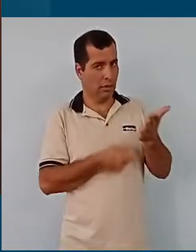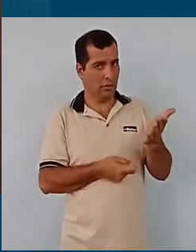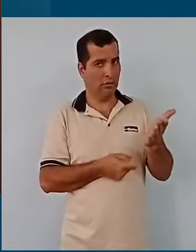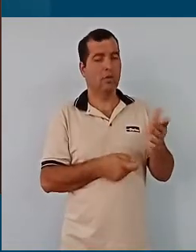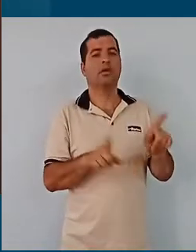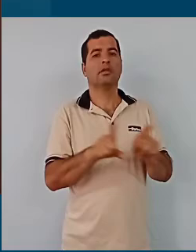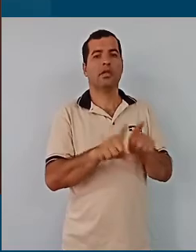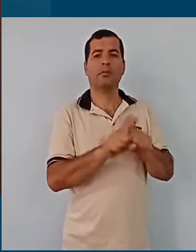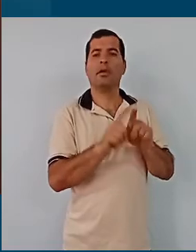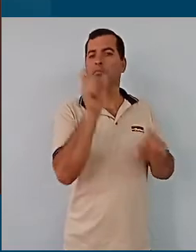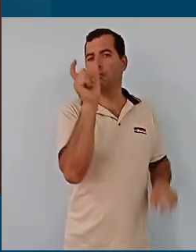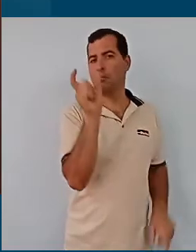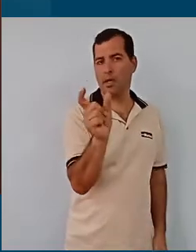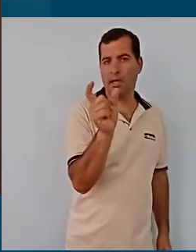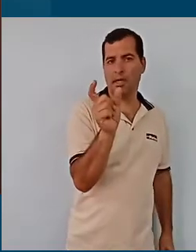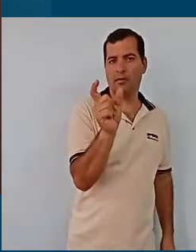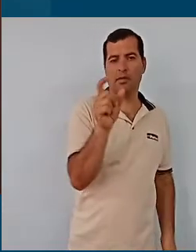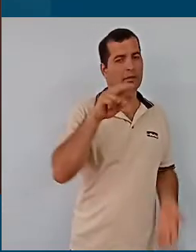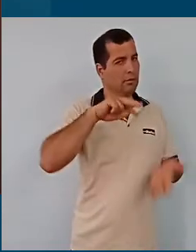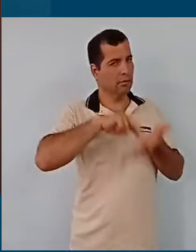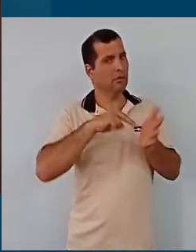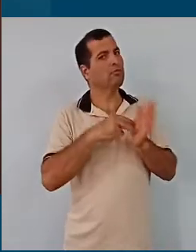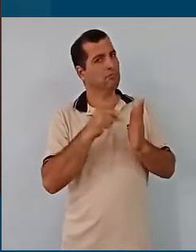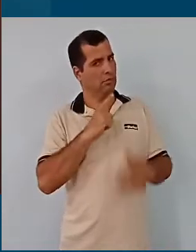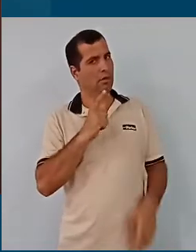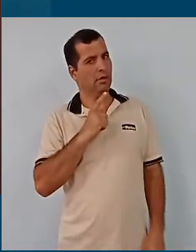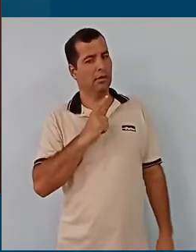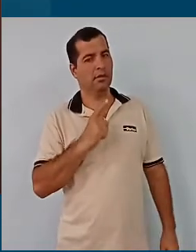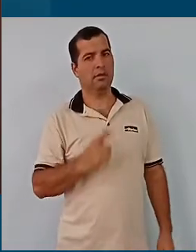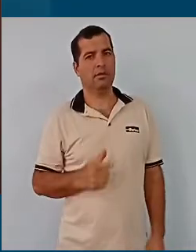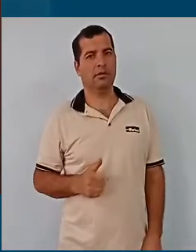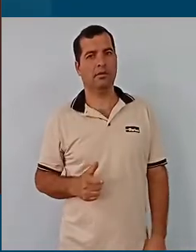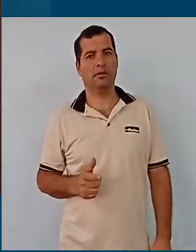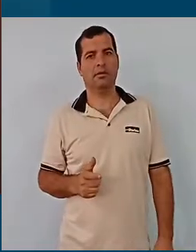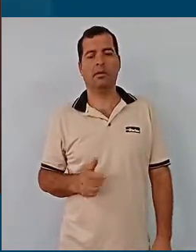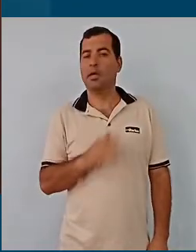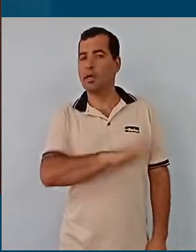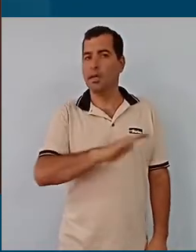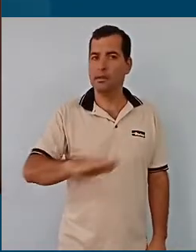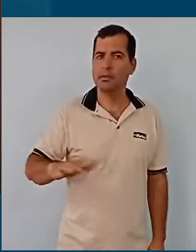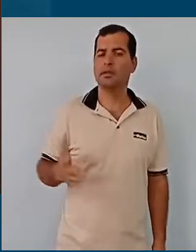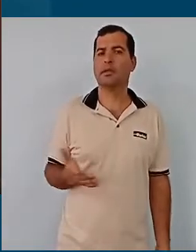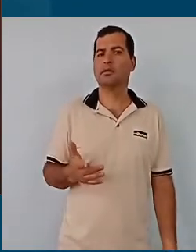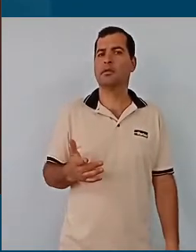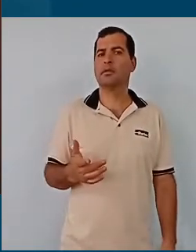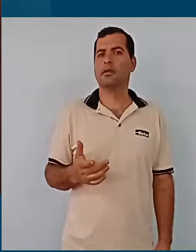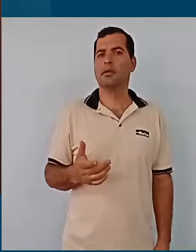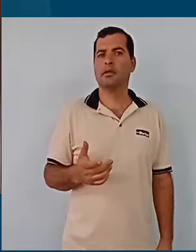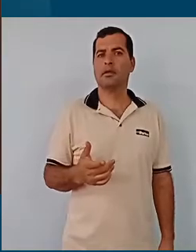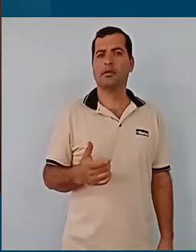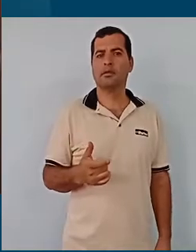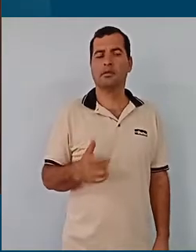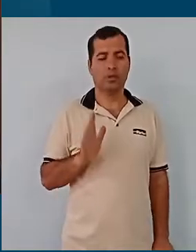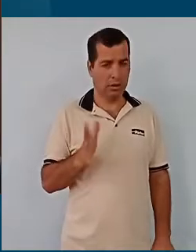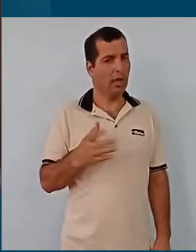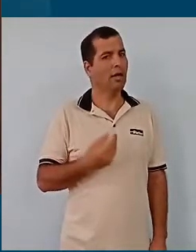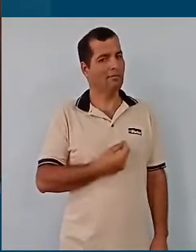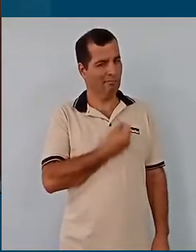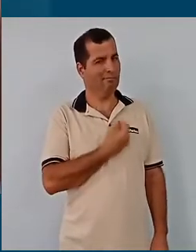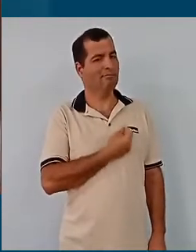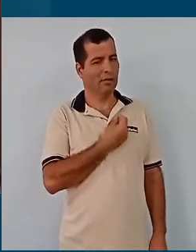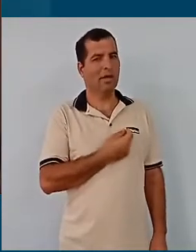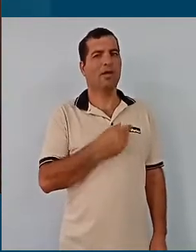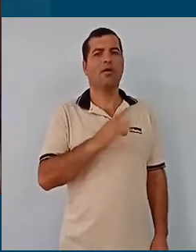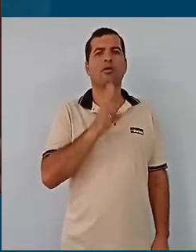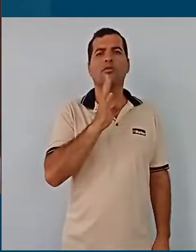com palavras que são significativas, as crianças elas já vêm convivendo com a escrita do nome,